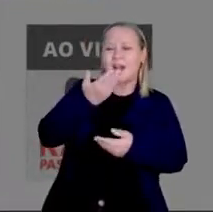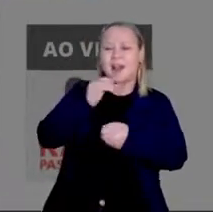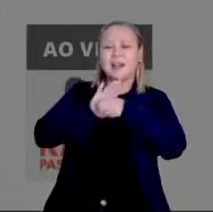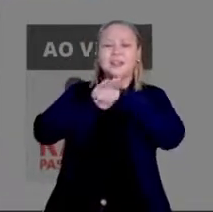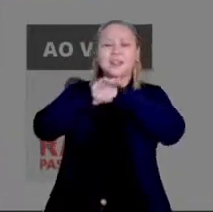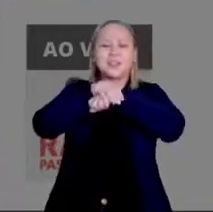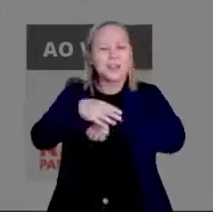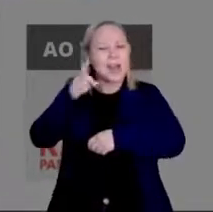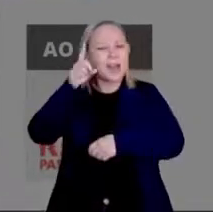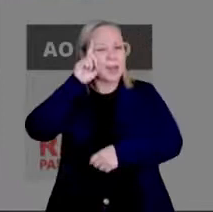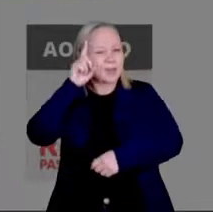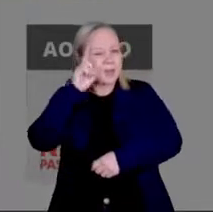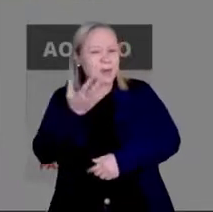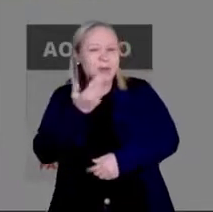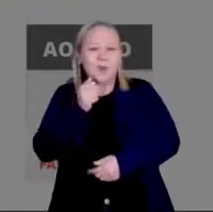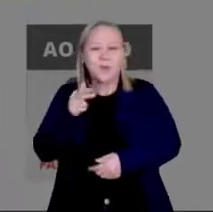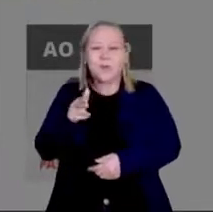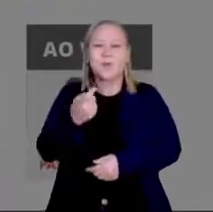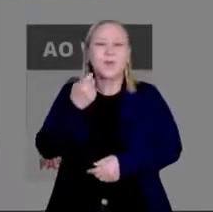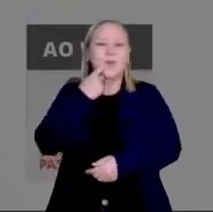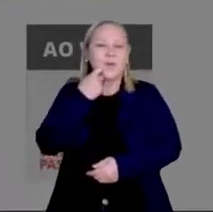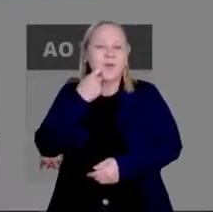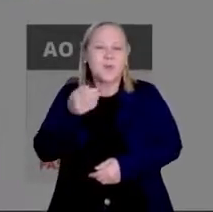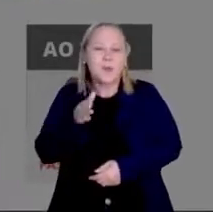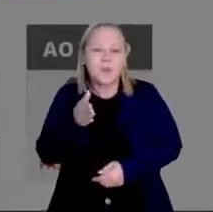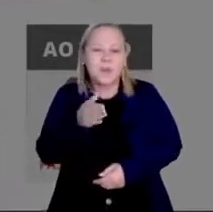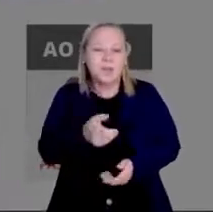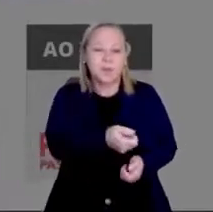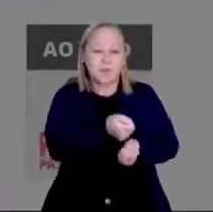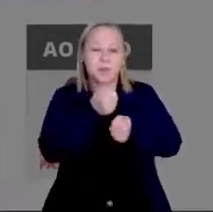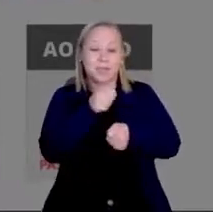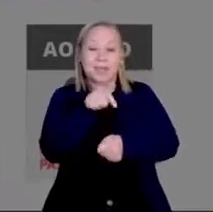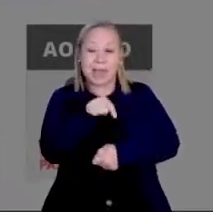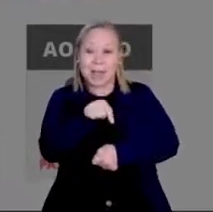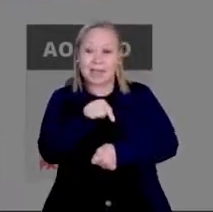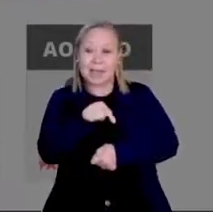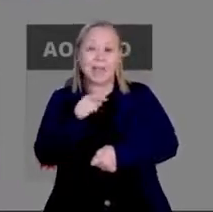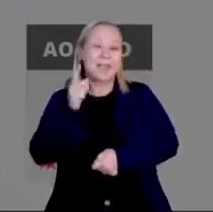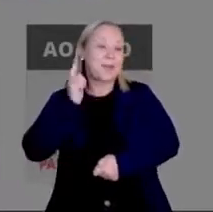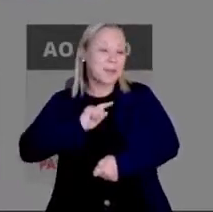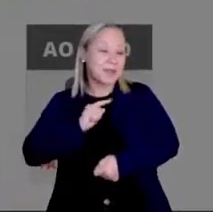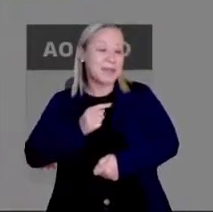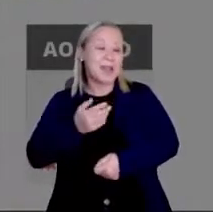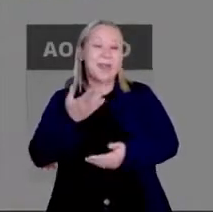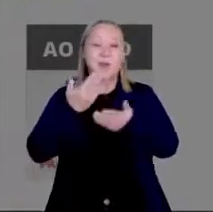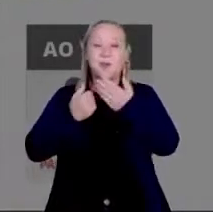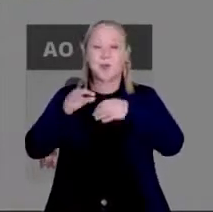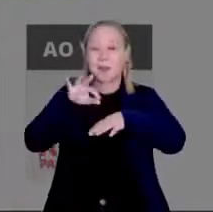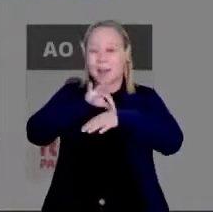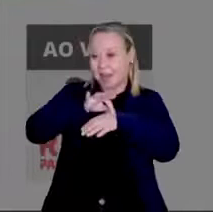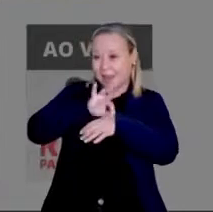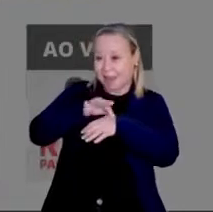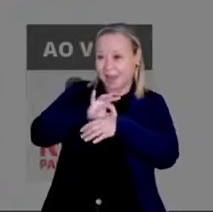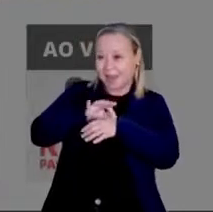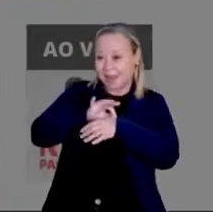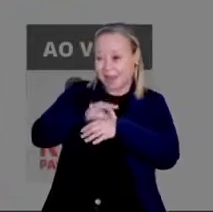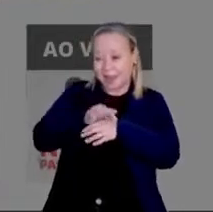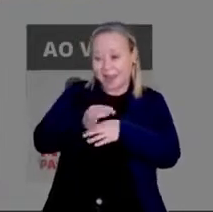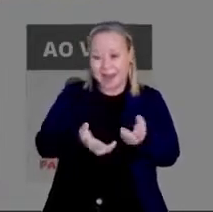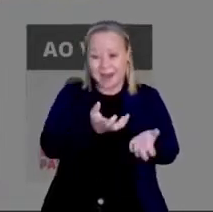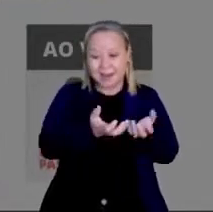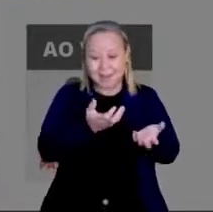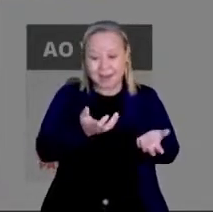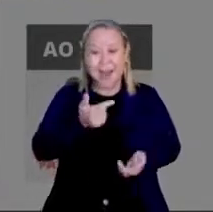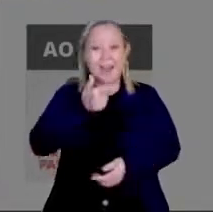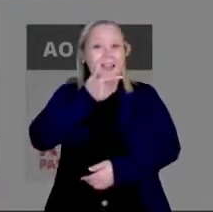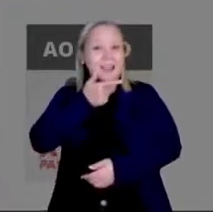a questão da cota do Lago de Furnas e do Lago de Peixotos e também a discussão sobre a outorga